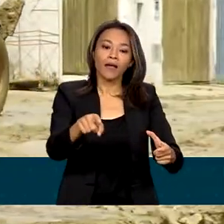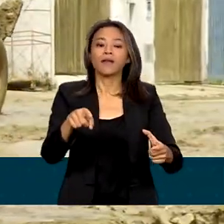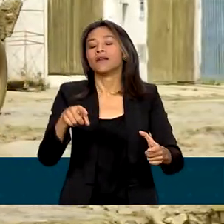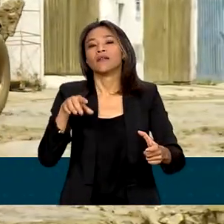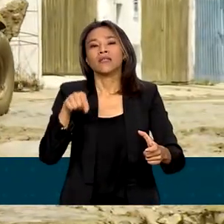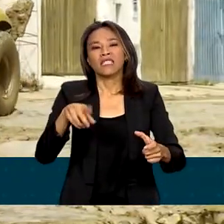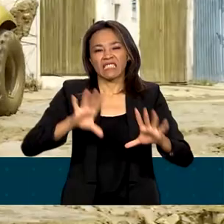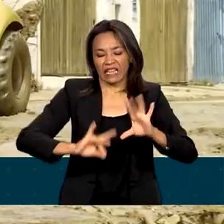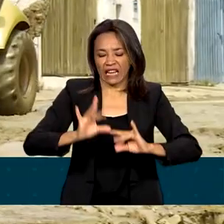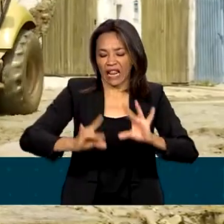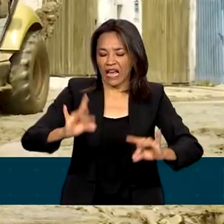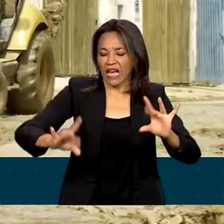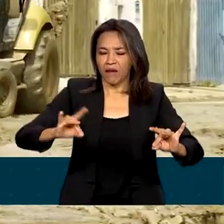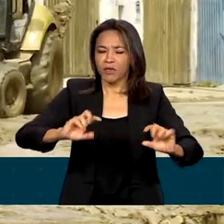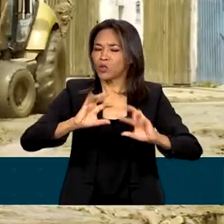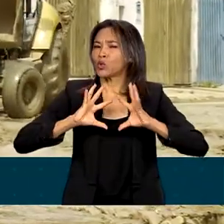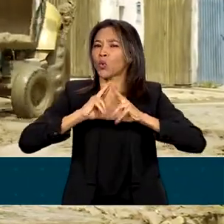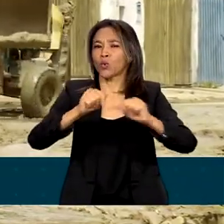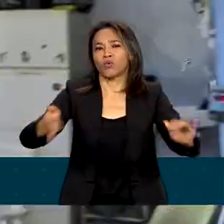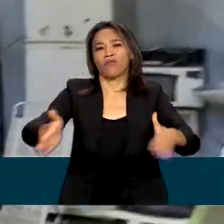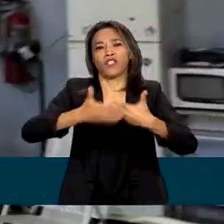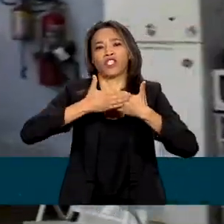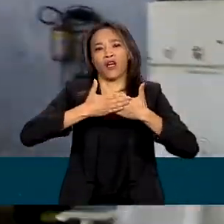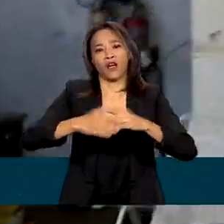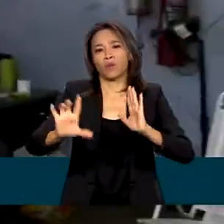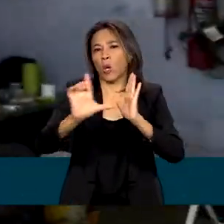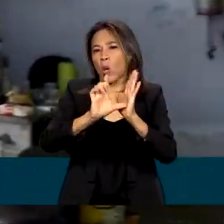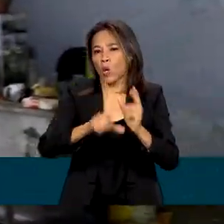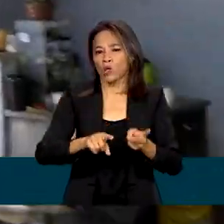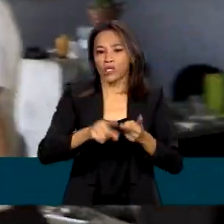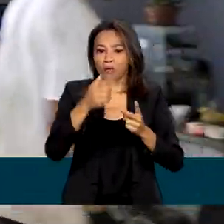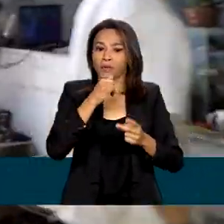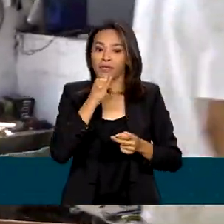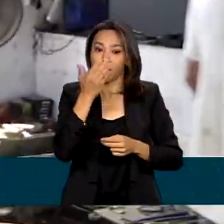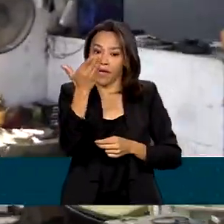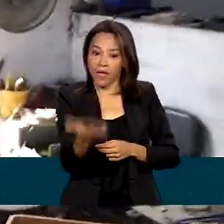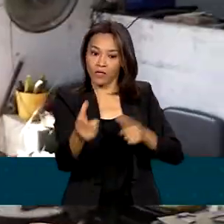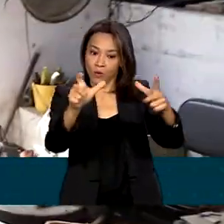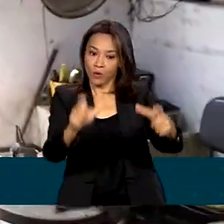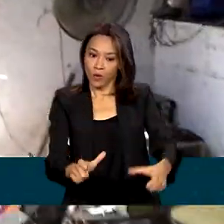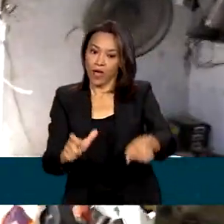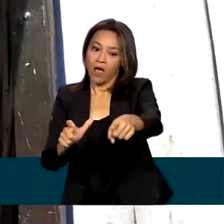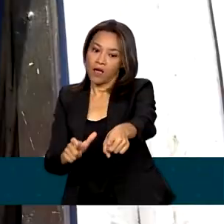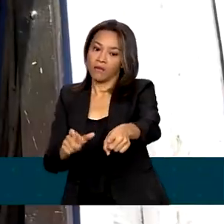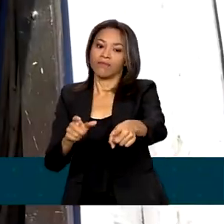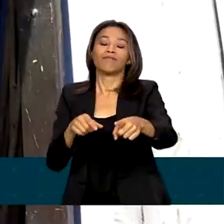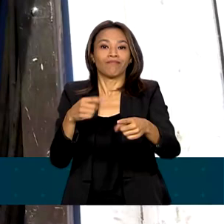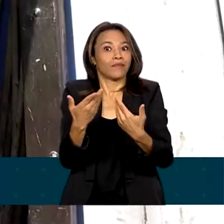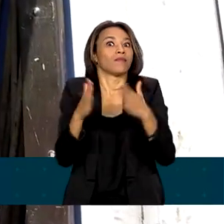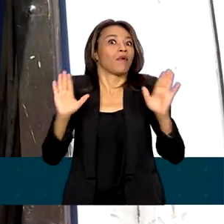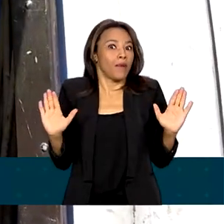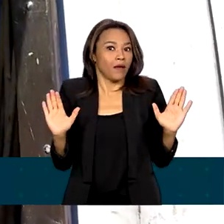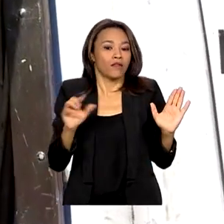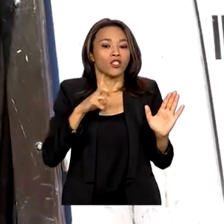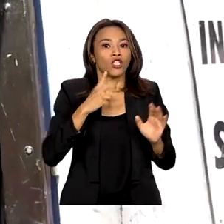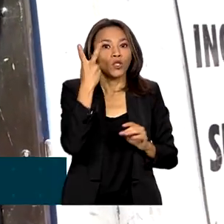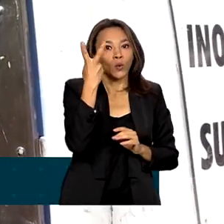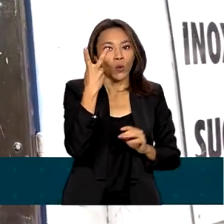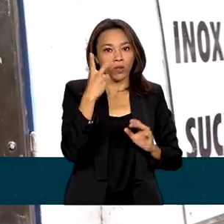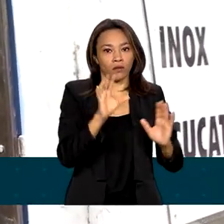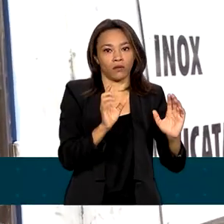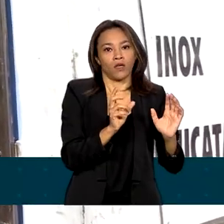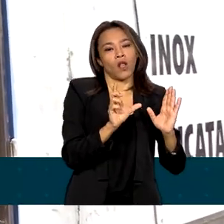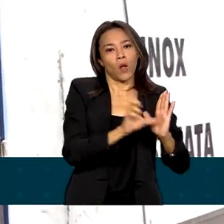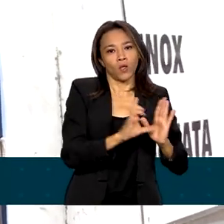atingida pela lama seguem quase todos fechados a oficina de recicláveis do Victor é uma exceção tinha dois comércios